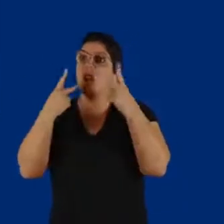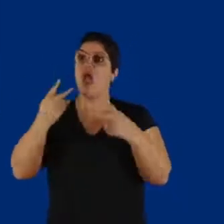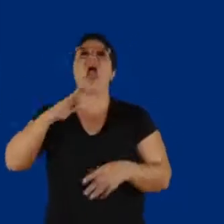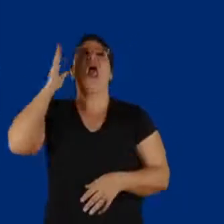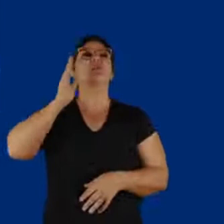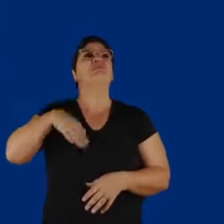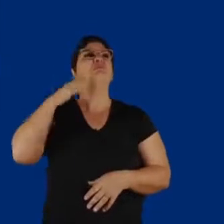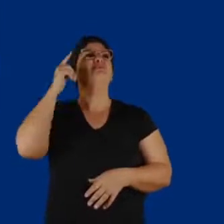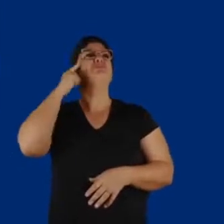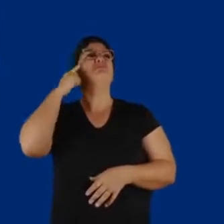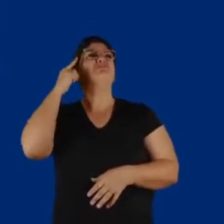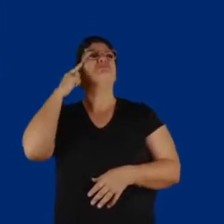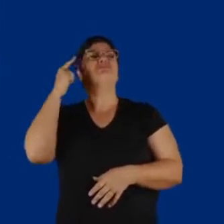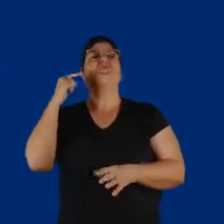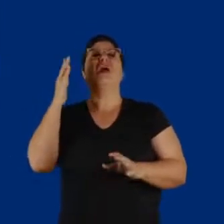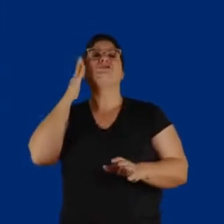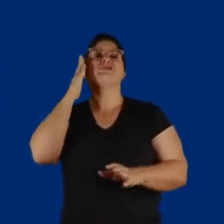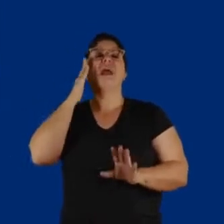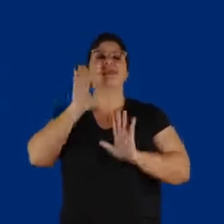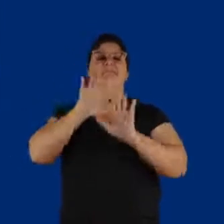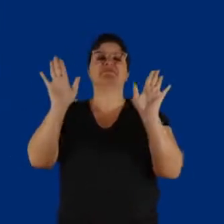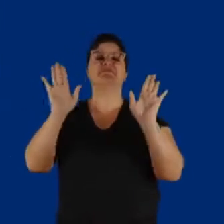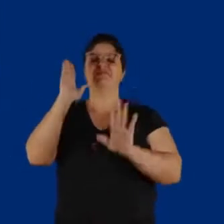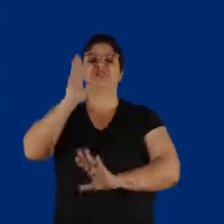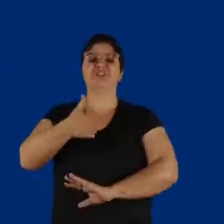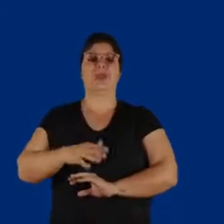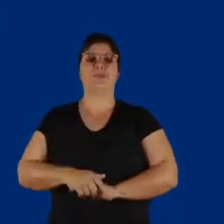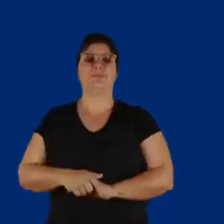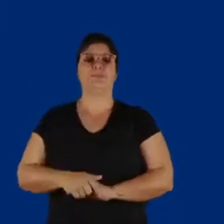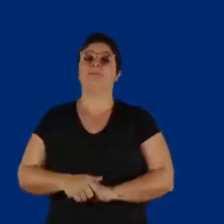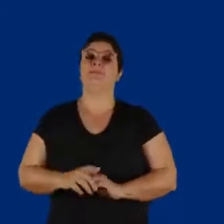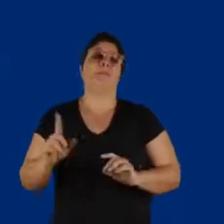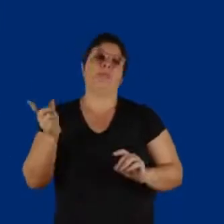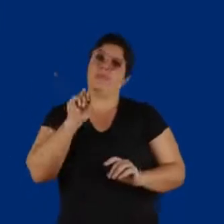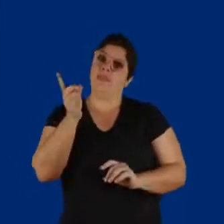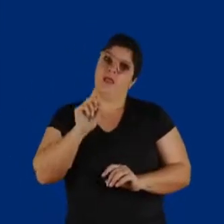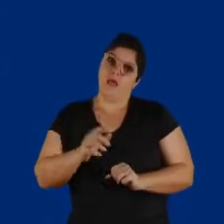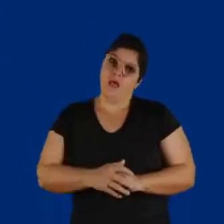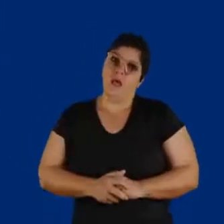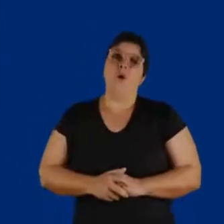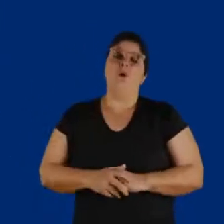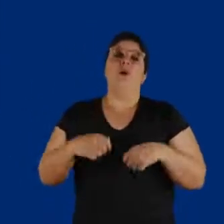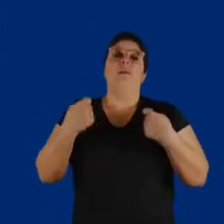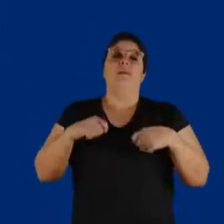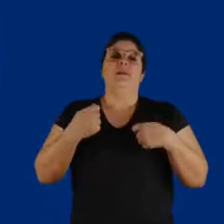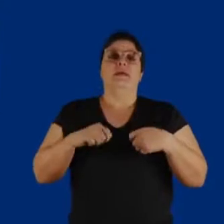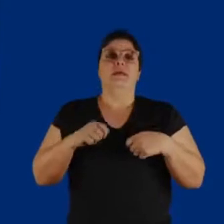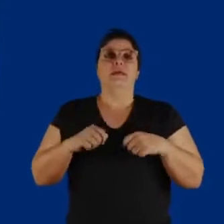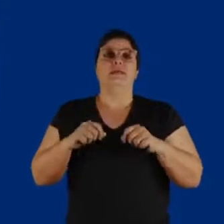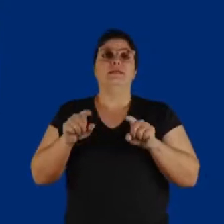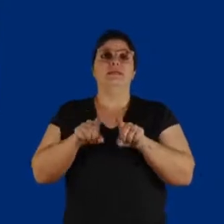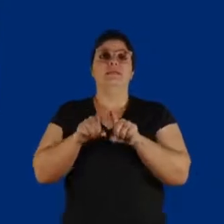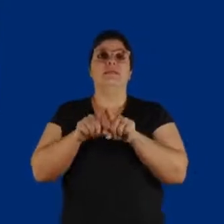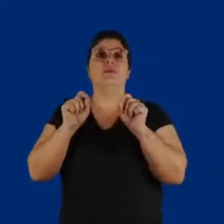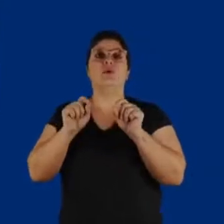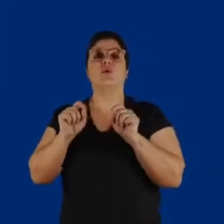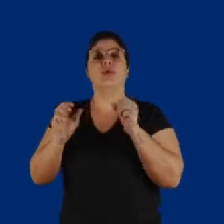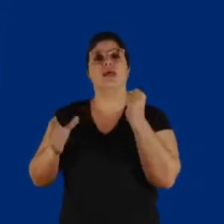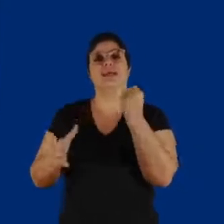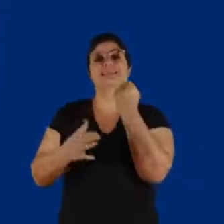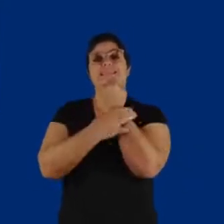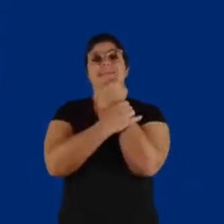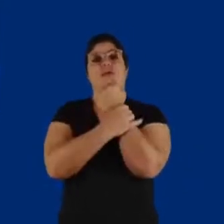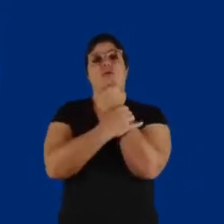preciso pensar no que seria seguro emocionalmente para uma pessoa e culturalmente seguro para uma pessoa. E